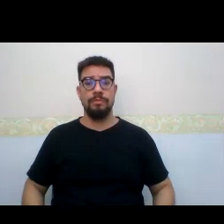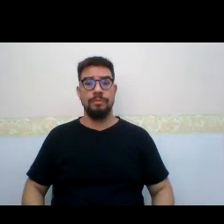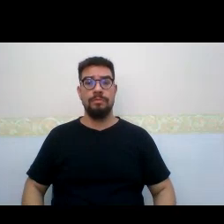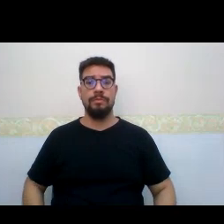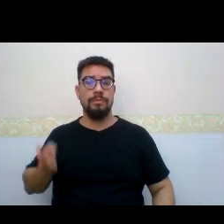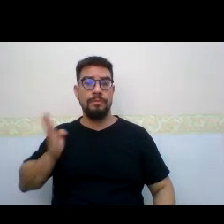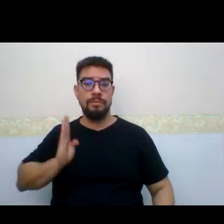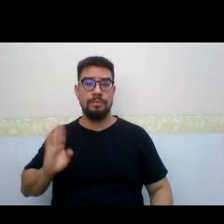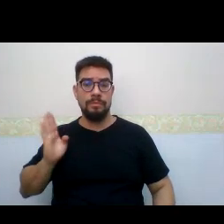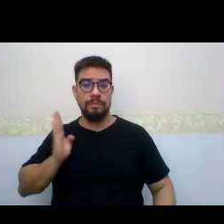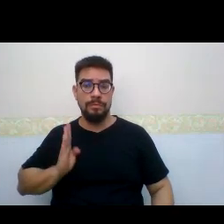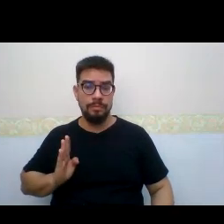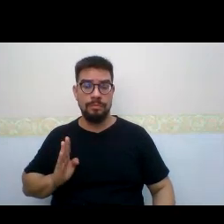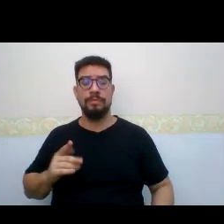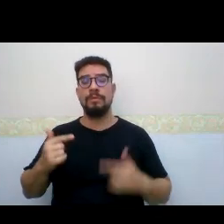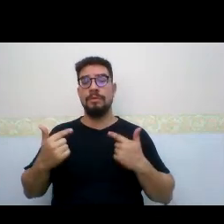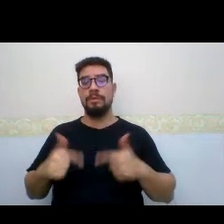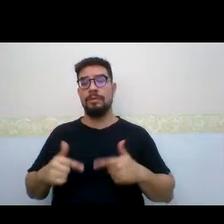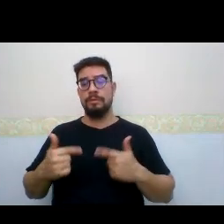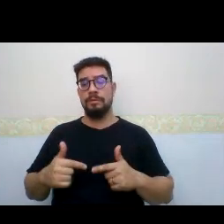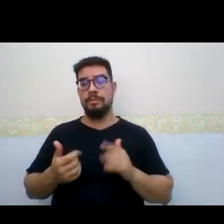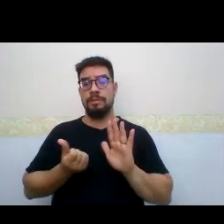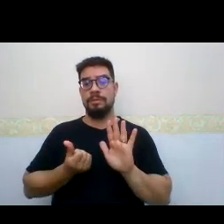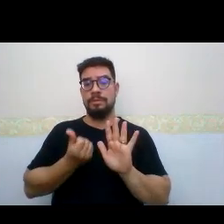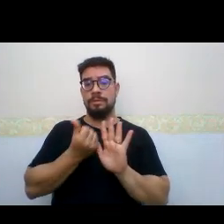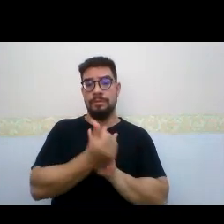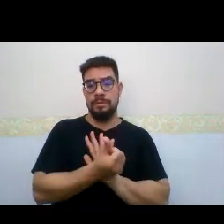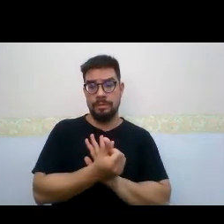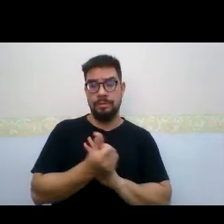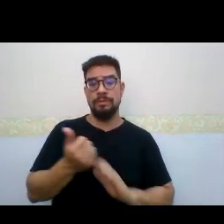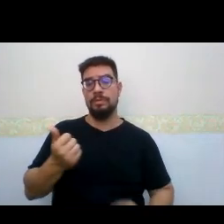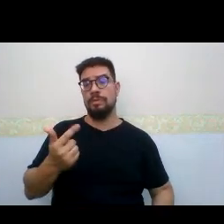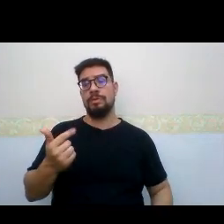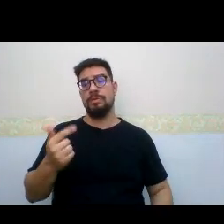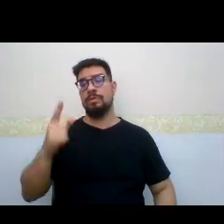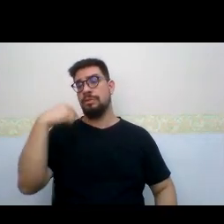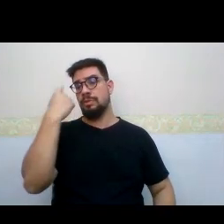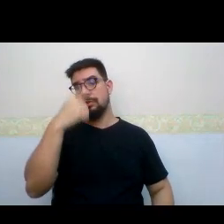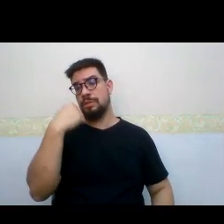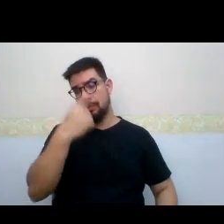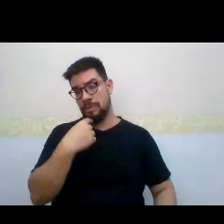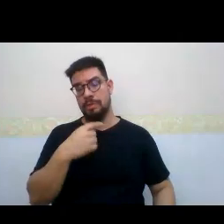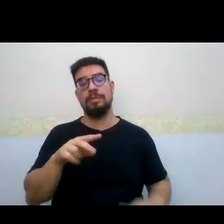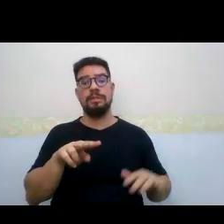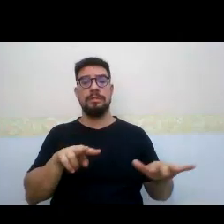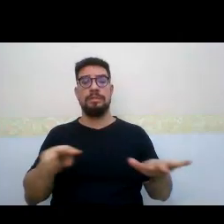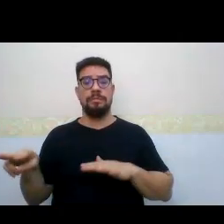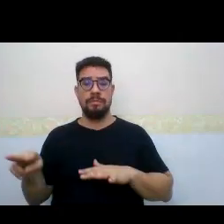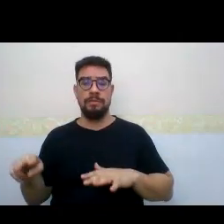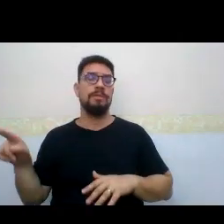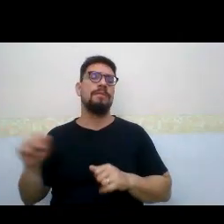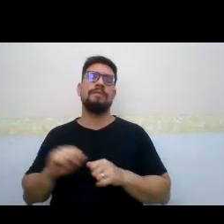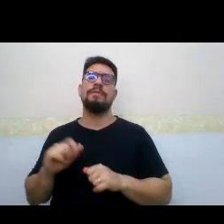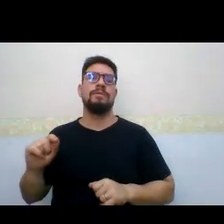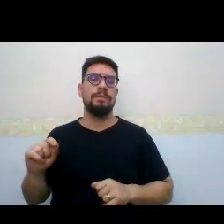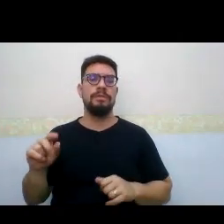vai trabalhar 6 meses, 12 horas por semana. O que é que ele vai fazer a cada